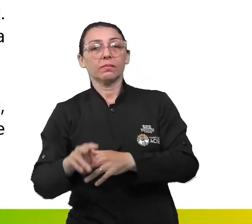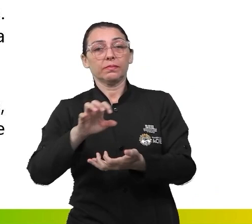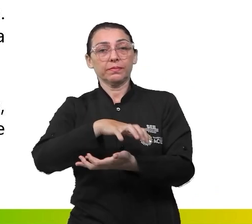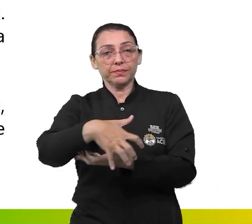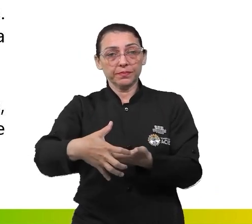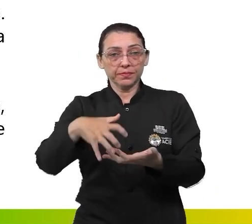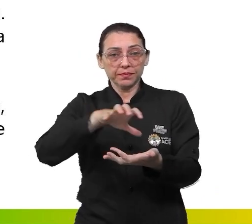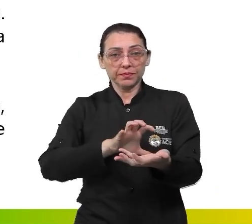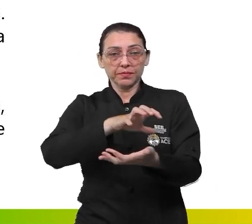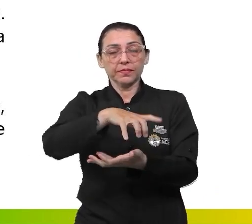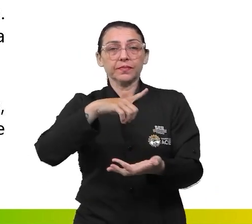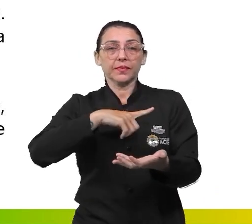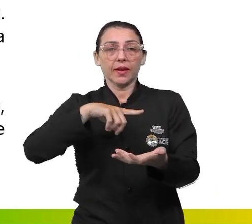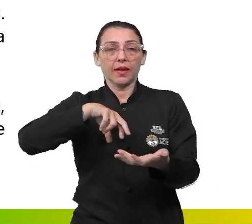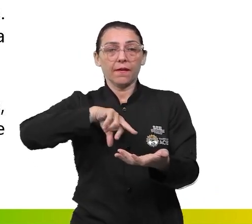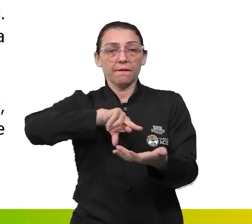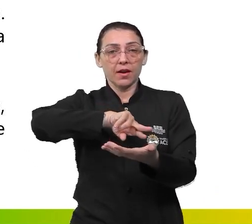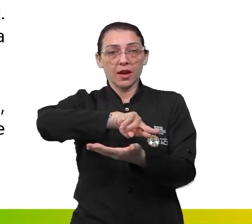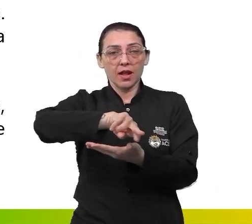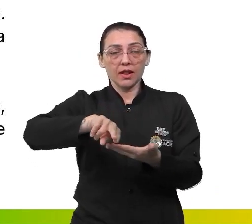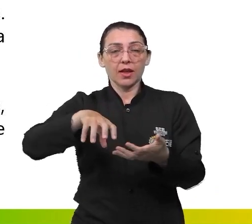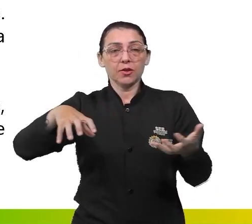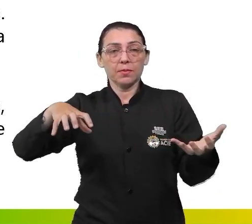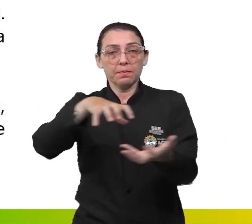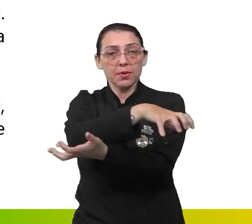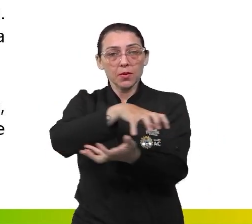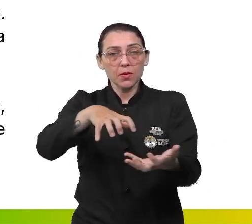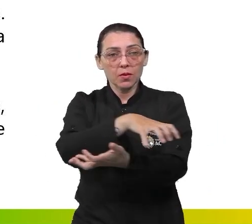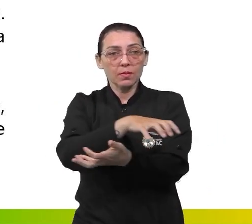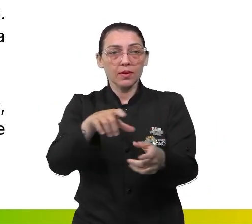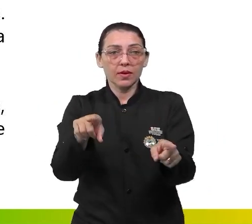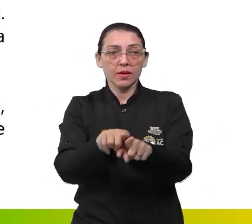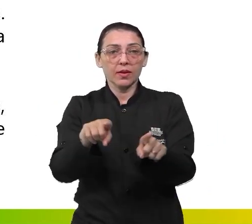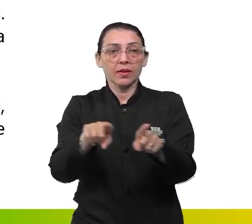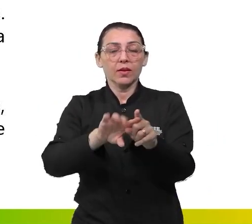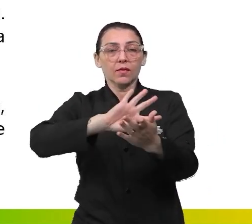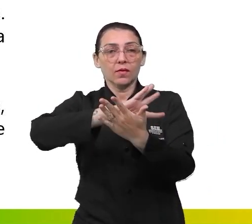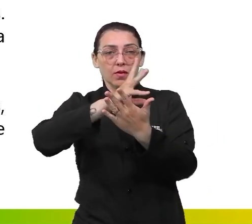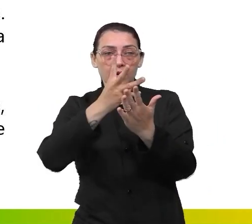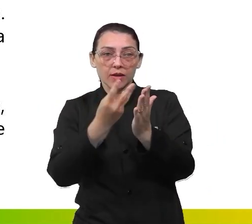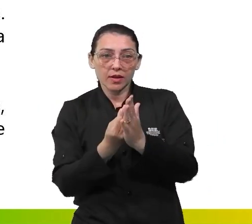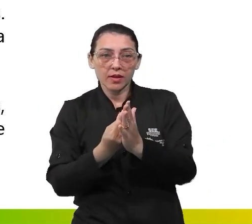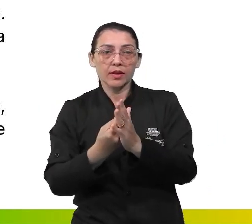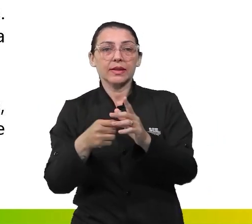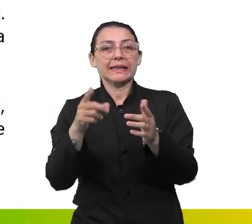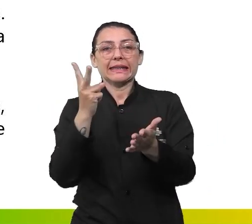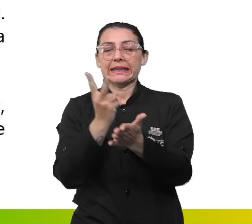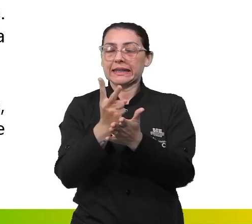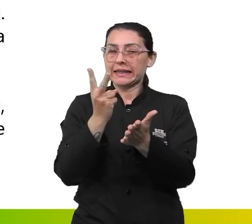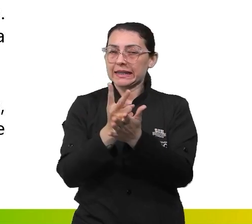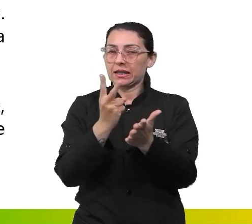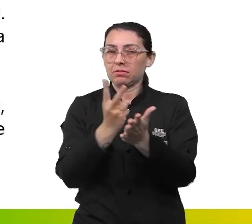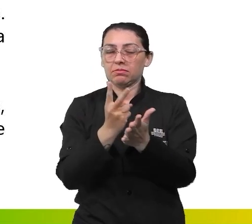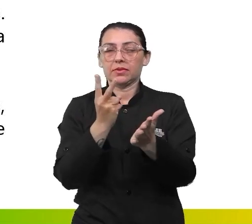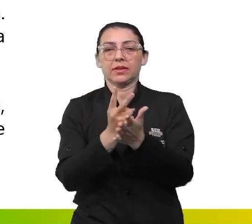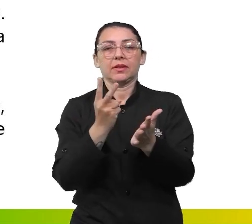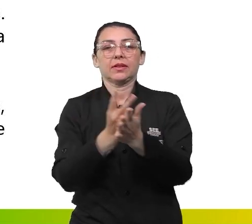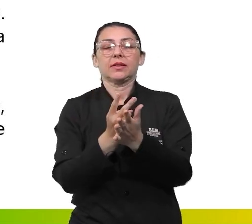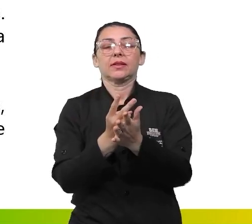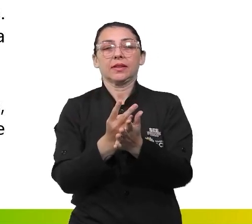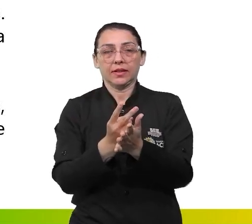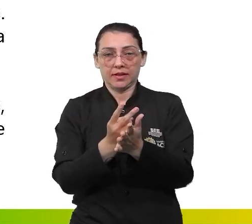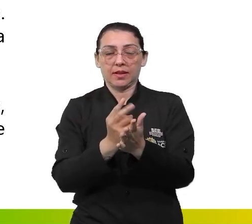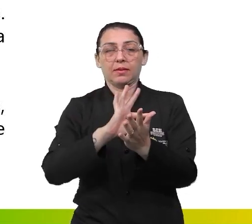continente apresenta uma grande variedade de biomas, como é o caso da floresta amazônica, sempre dando ênfase a